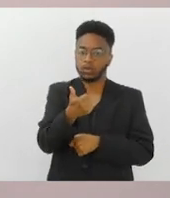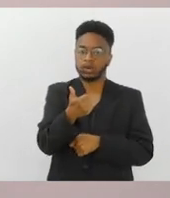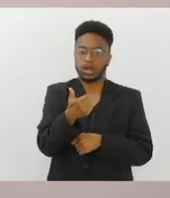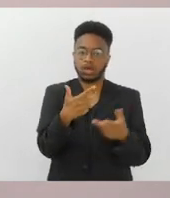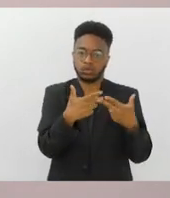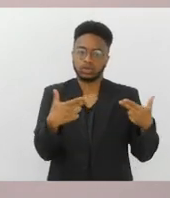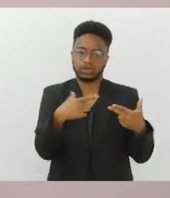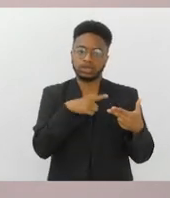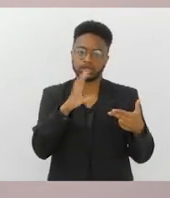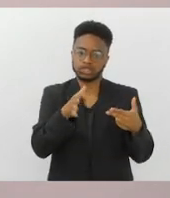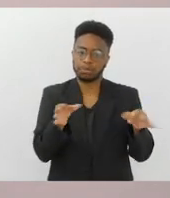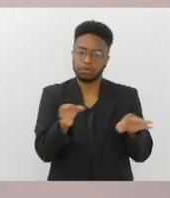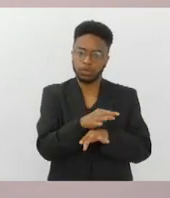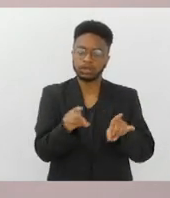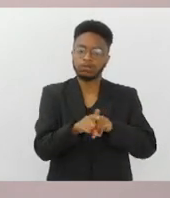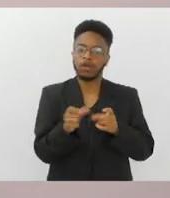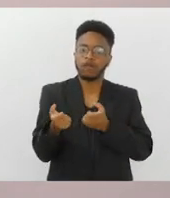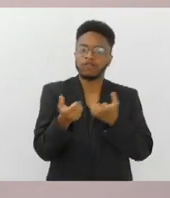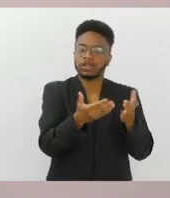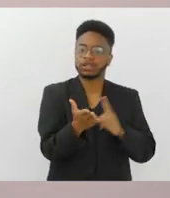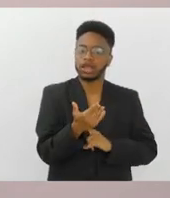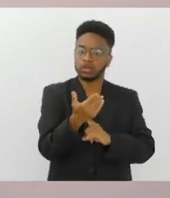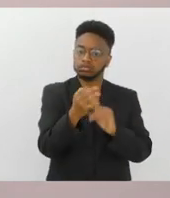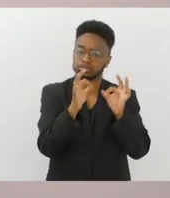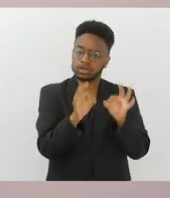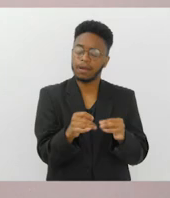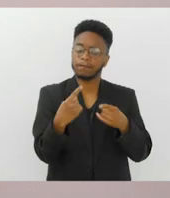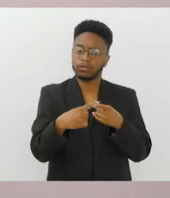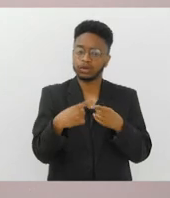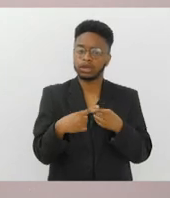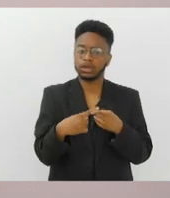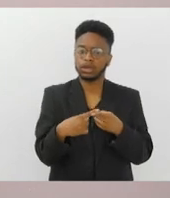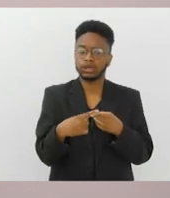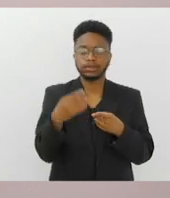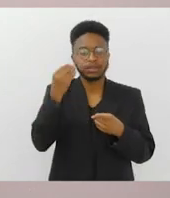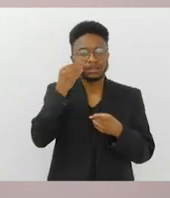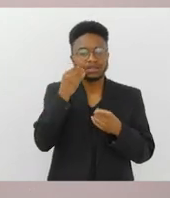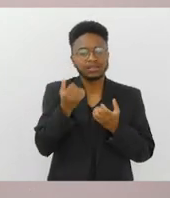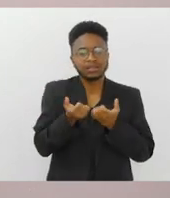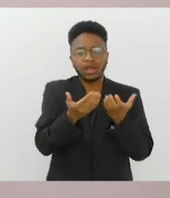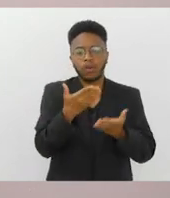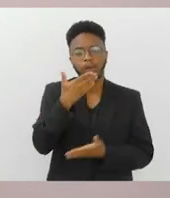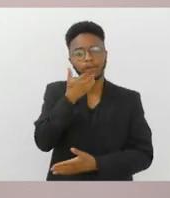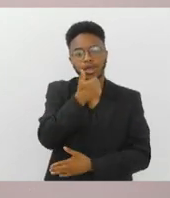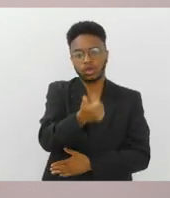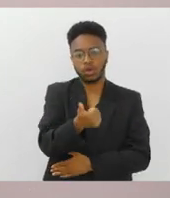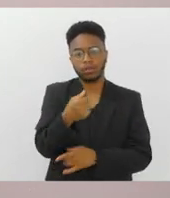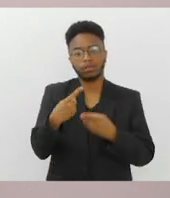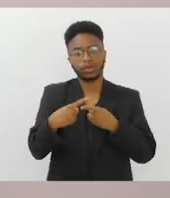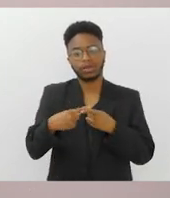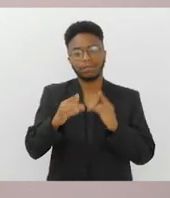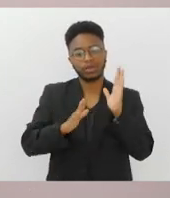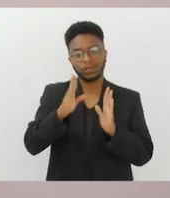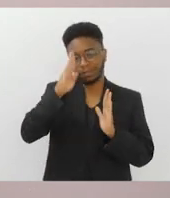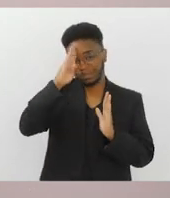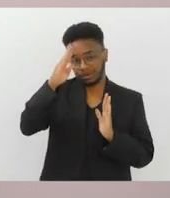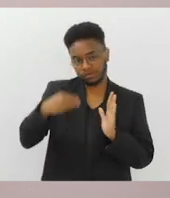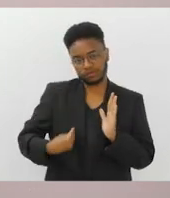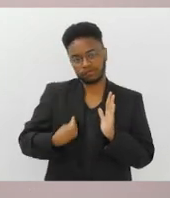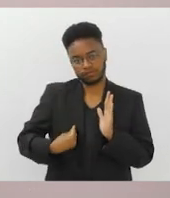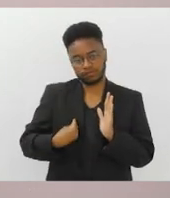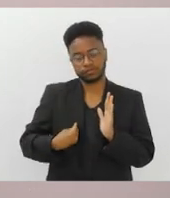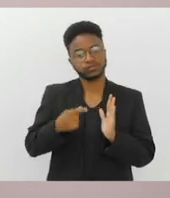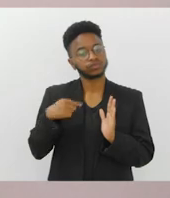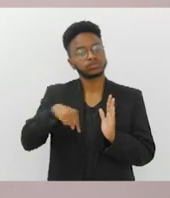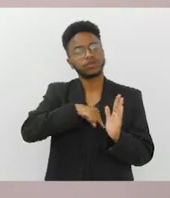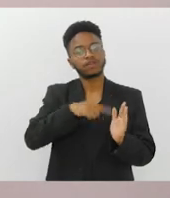e de dar a melhor tecnologia, porque é sobre a dignidade mesmo. No melhor, gente, no principal período da vida. A gente está falando desse